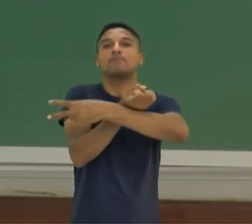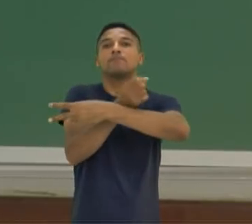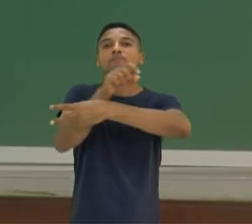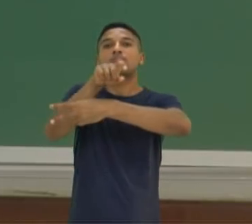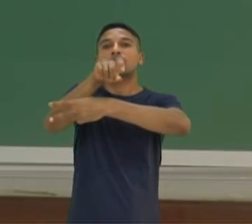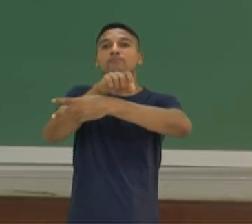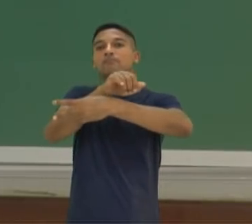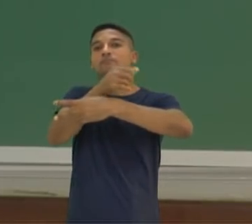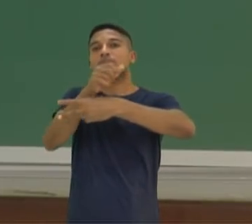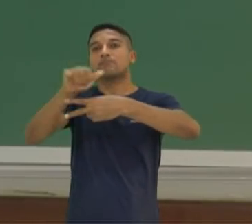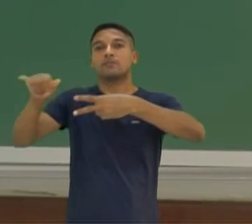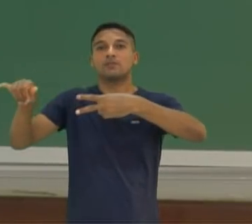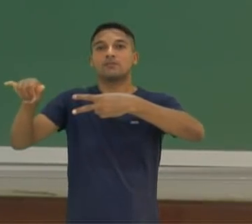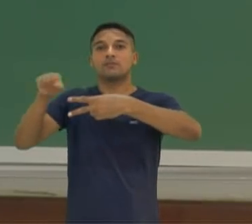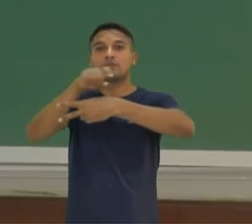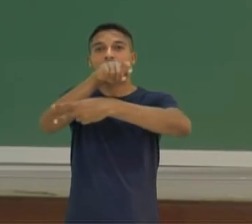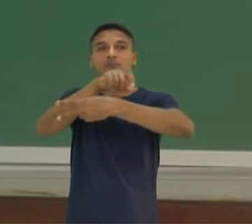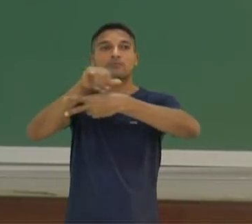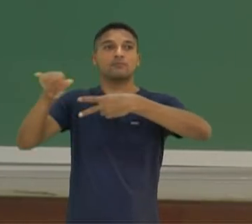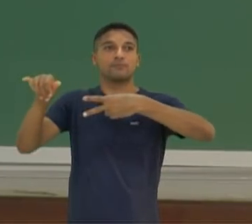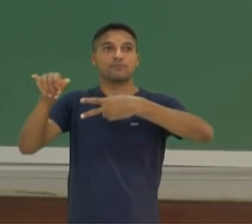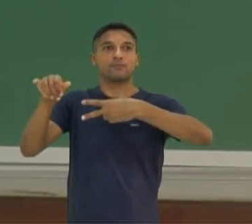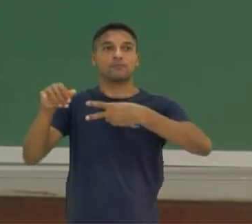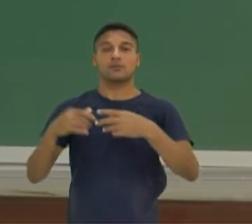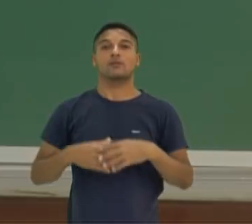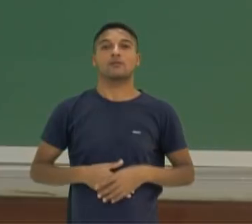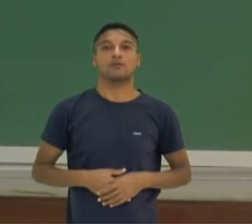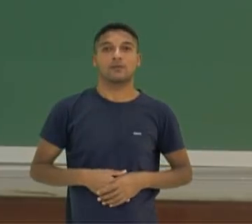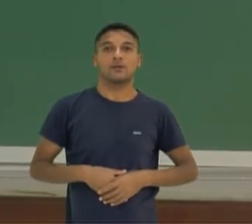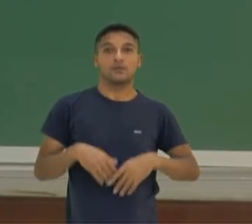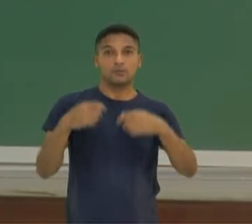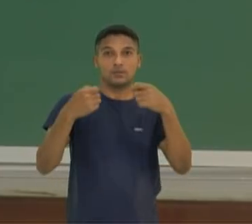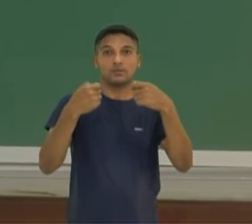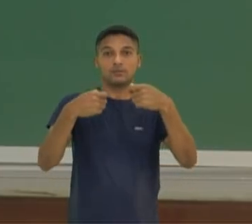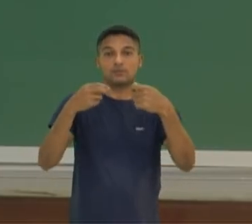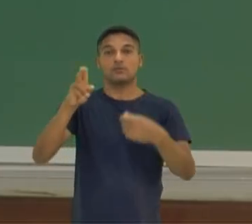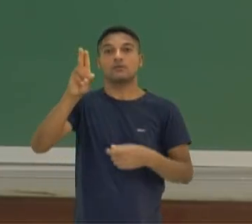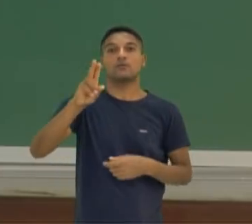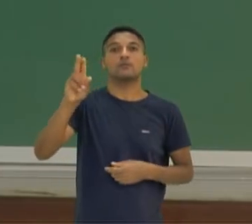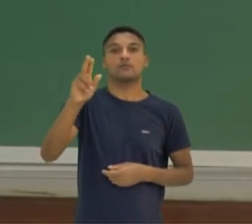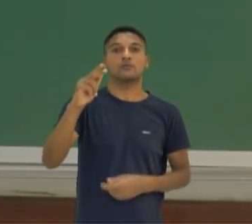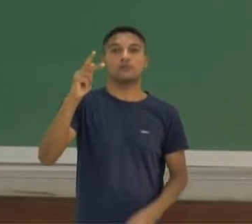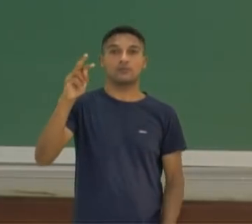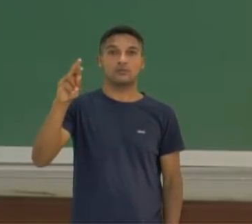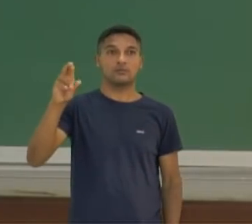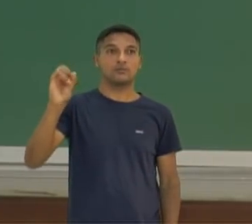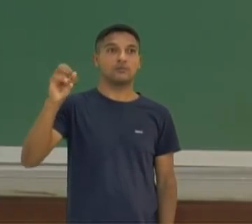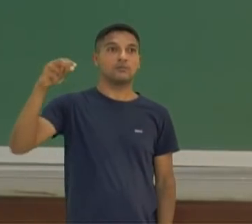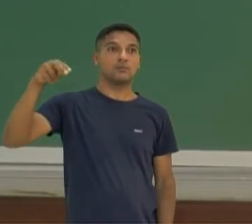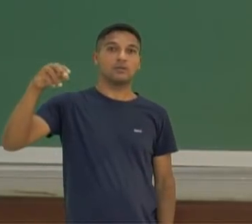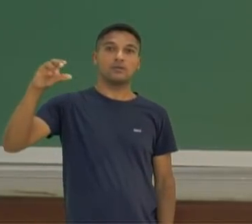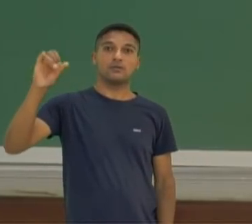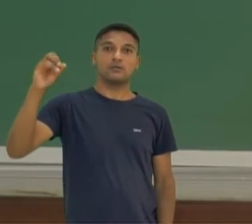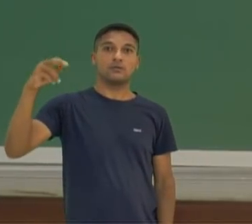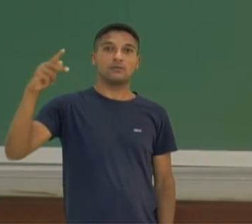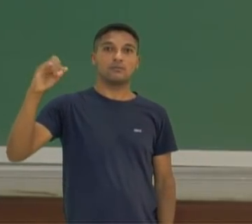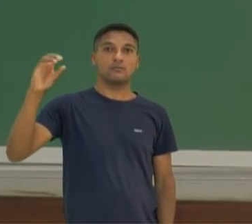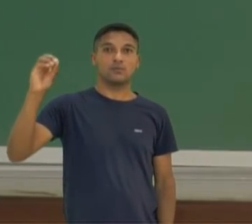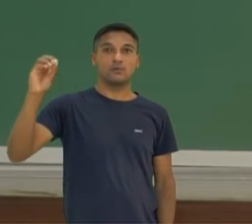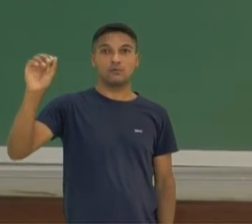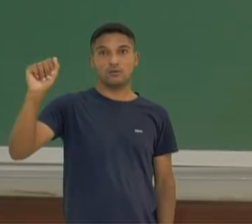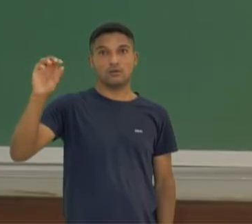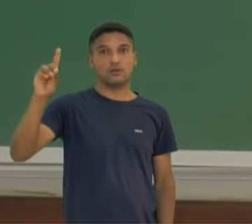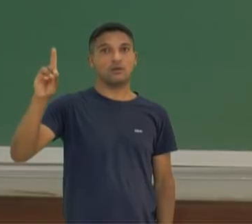eu vou utilizar o princípio aditivo. Por quê? Porque eu tenho que eliminar